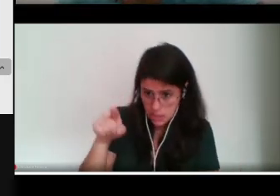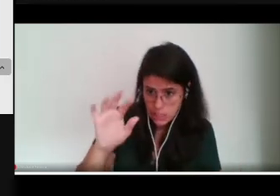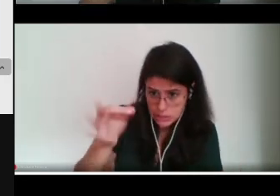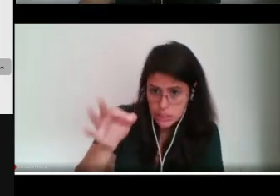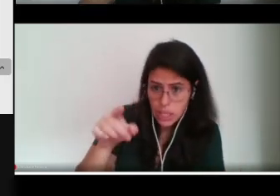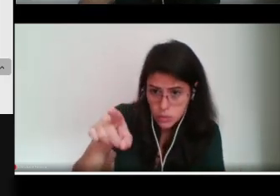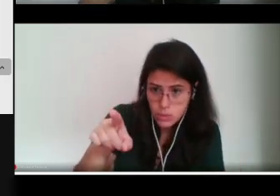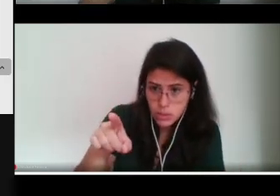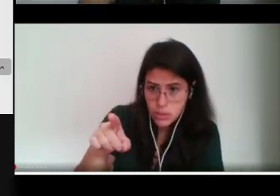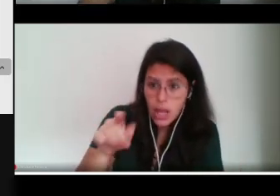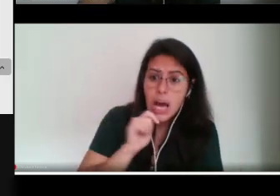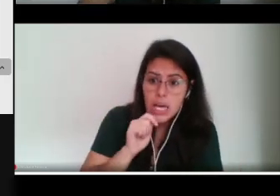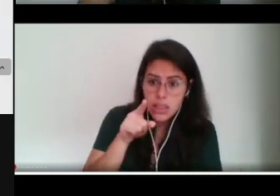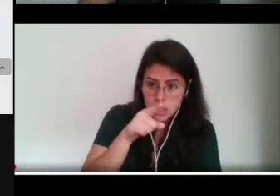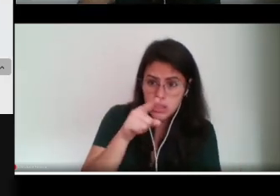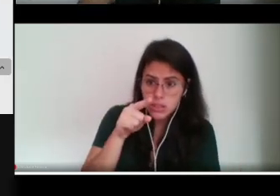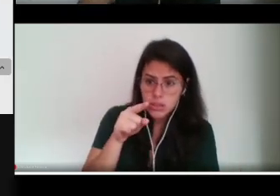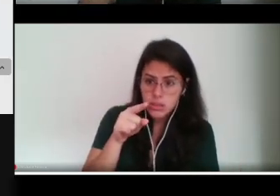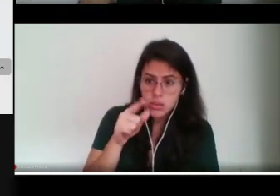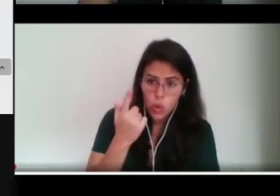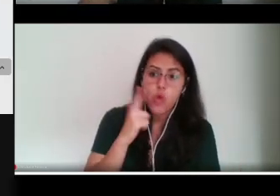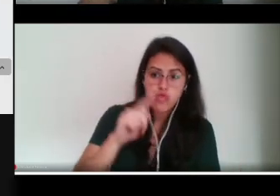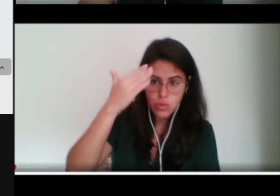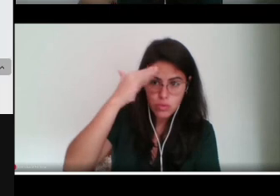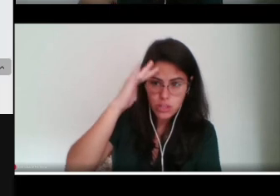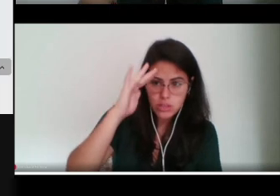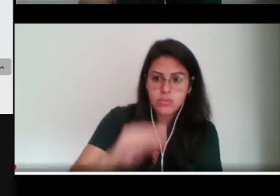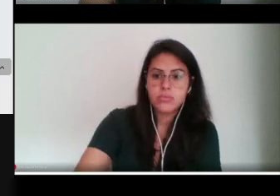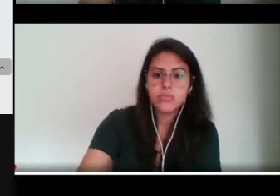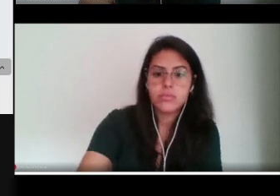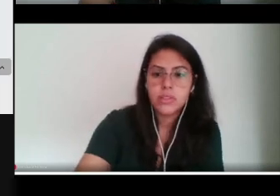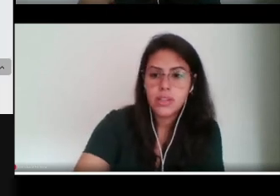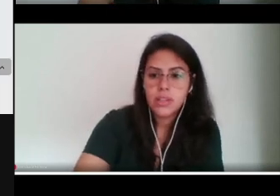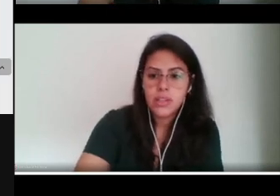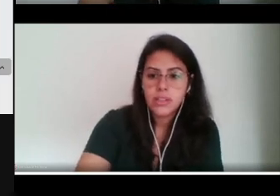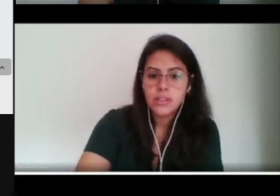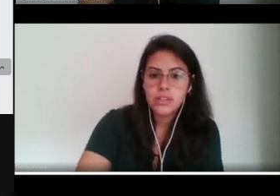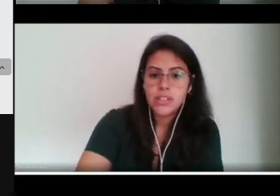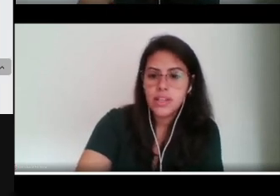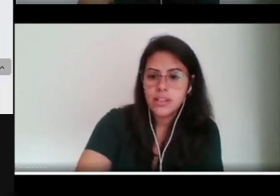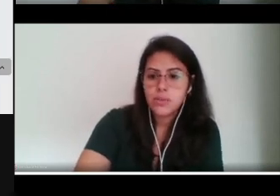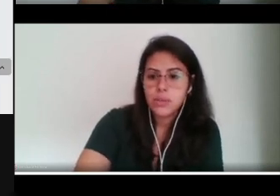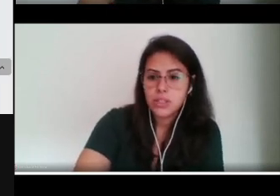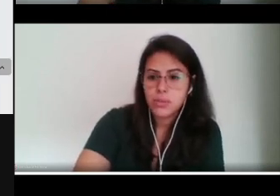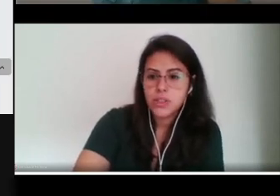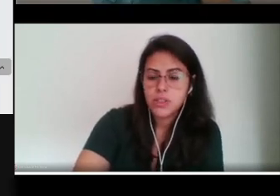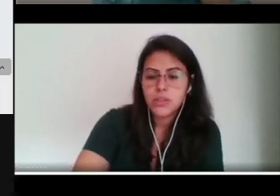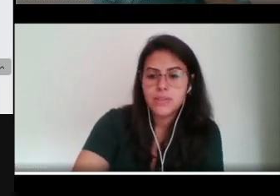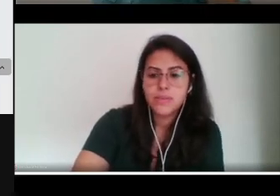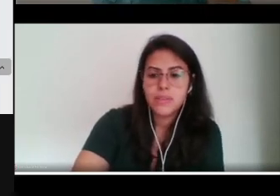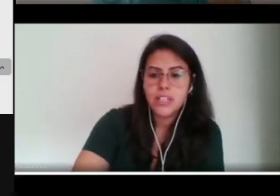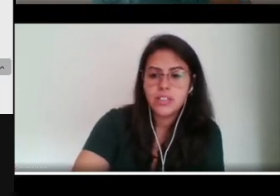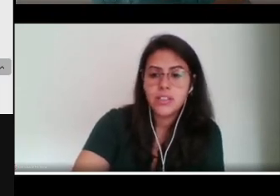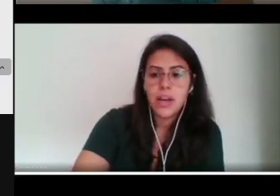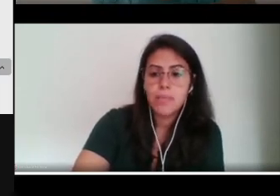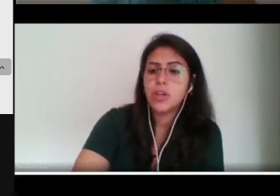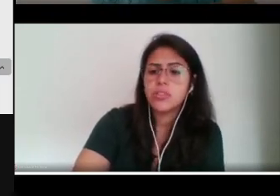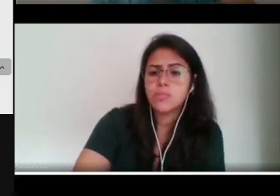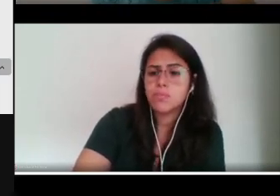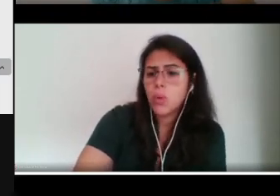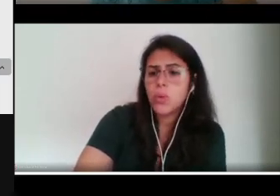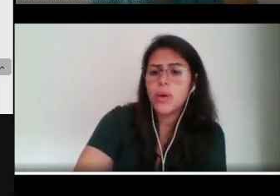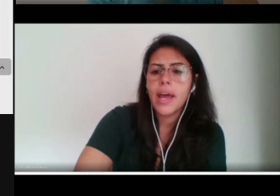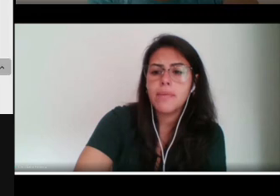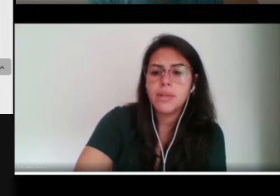Sim, é isso mesmo, professora. Entendi. É porque eu procurei, mas eu não estava achando o link, não estava achando nada. Eu coloco os